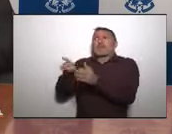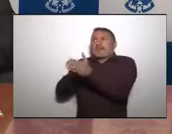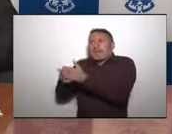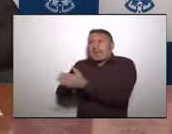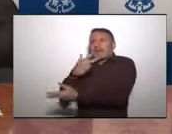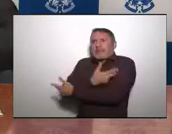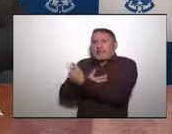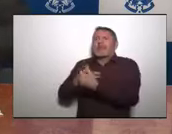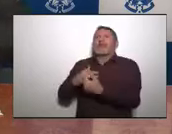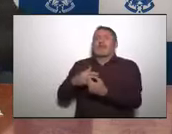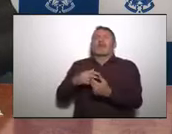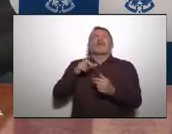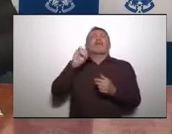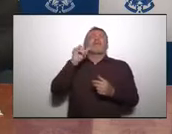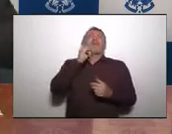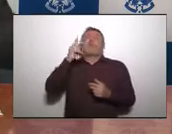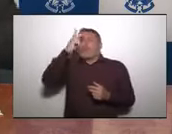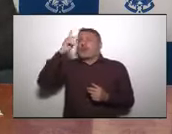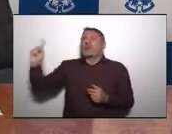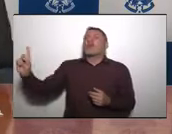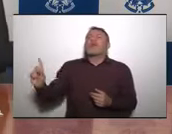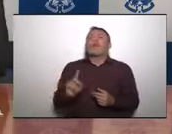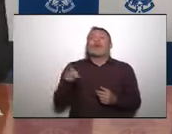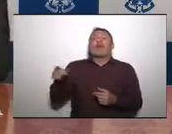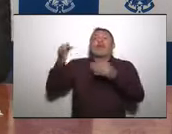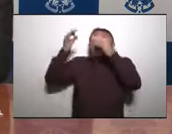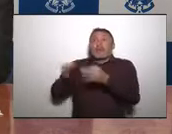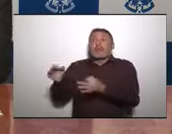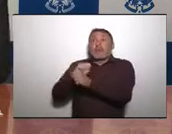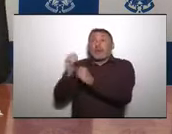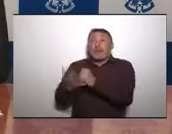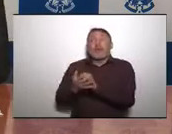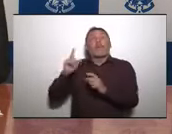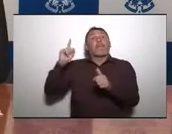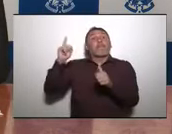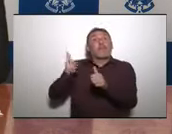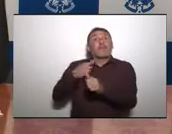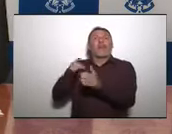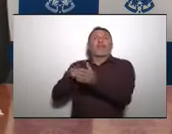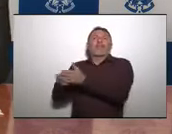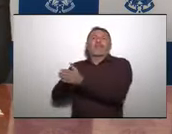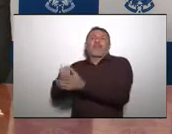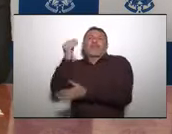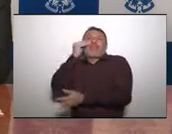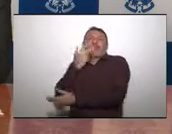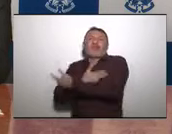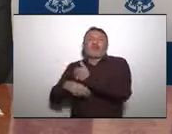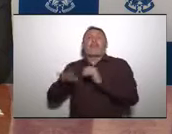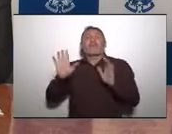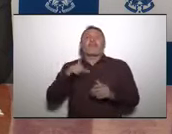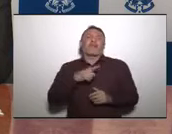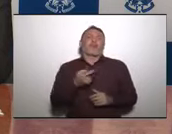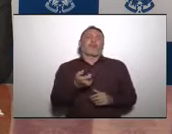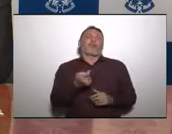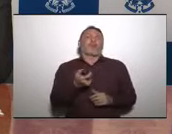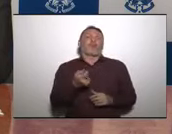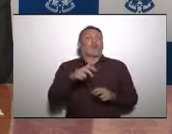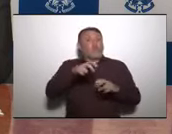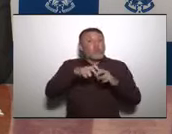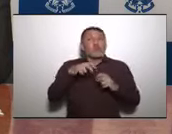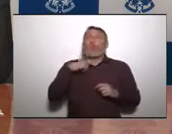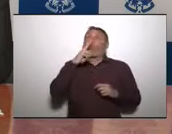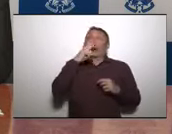identificamos com a pessoa que testa positivamente após o teste feito. Por isso que a gente está atrás de teste, tá certo? Então, eu não